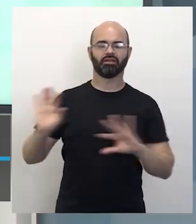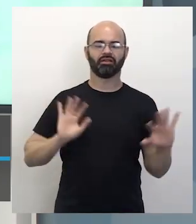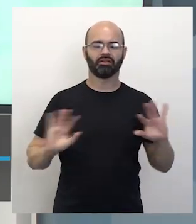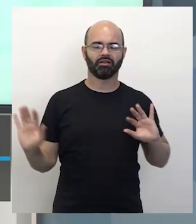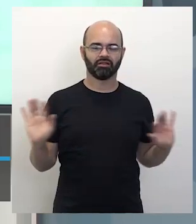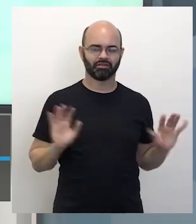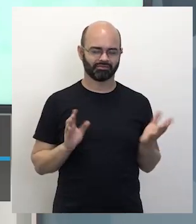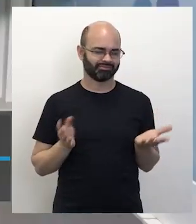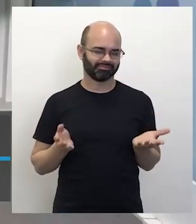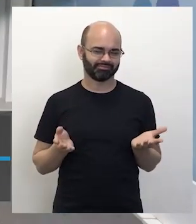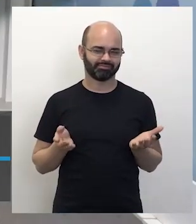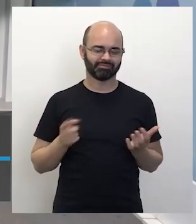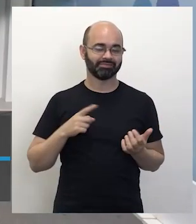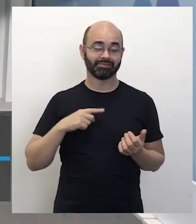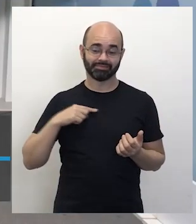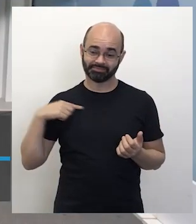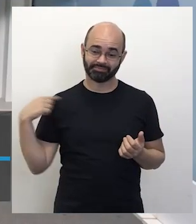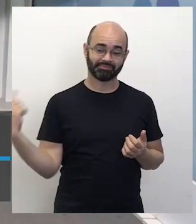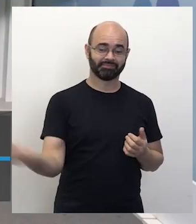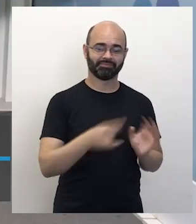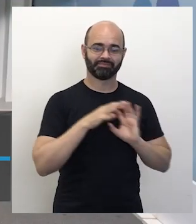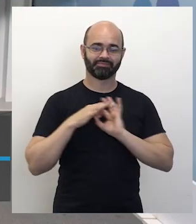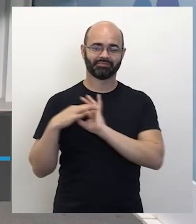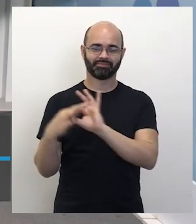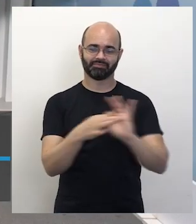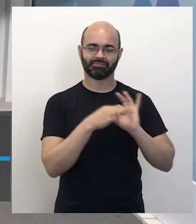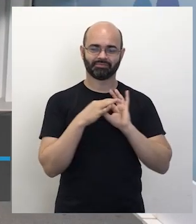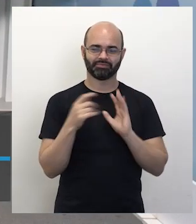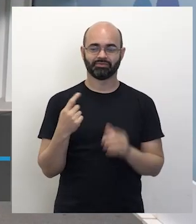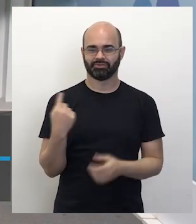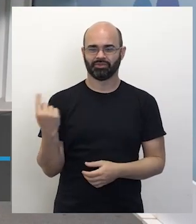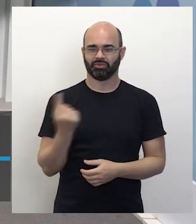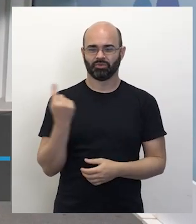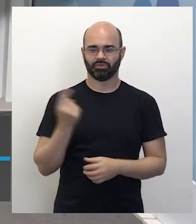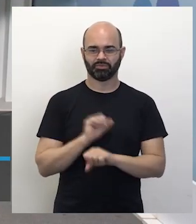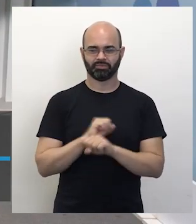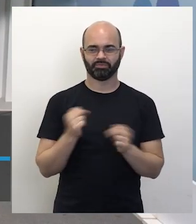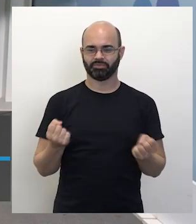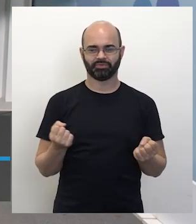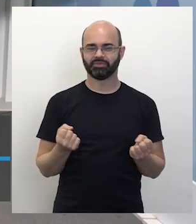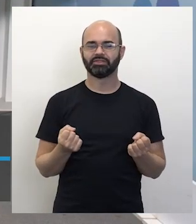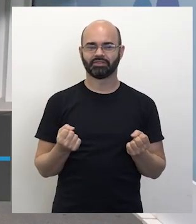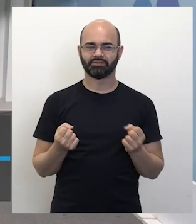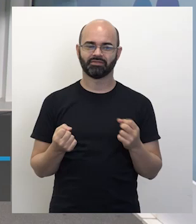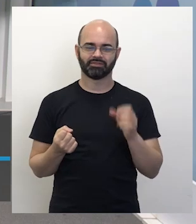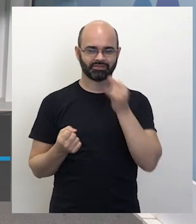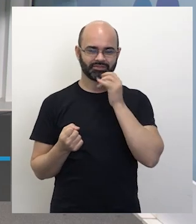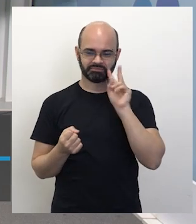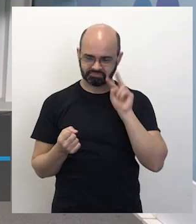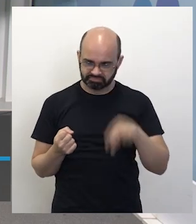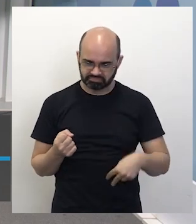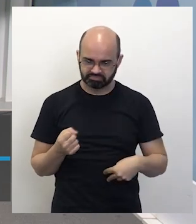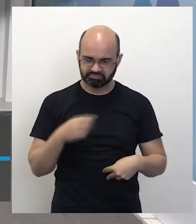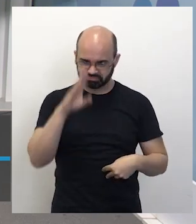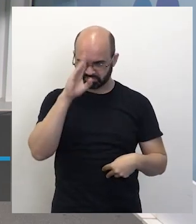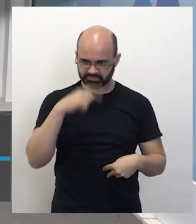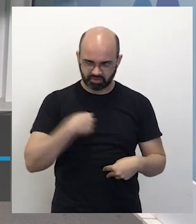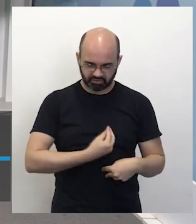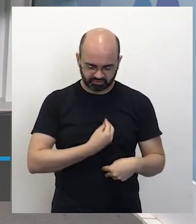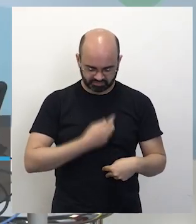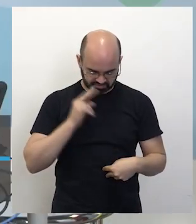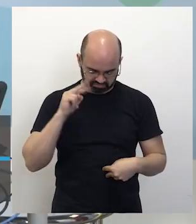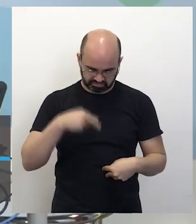máquina funcionar. Exatamente. Só que a máquina não funciona se a gente ficar pensando só desse jeito. Exato. Se a gente só olhar para o nosso umbigo e não valorizar também,